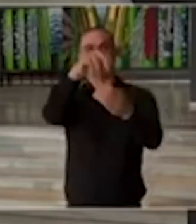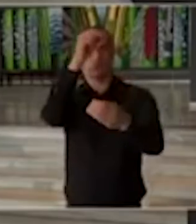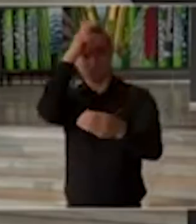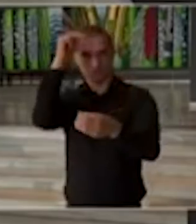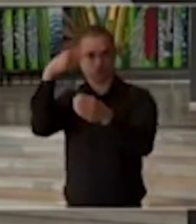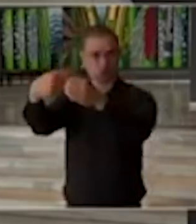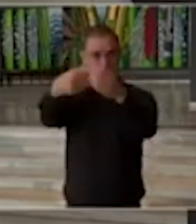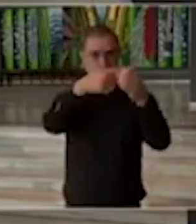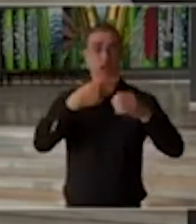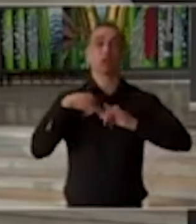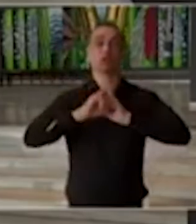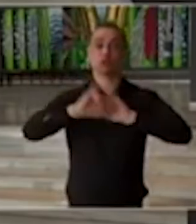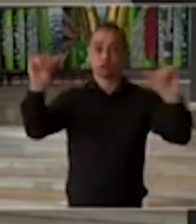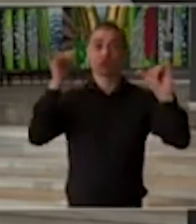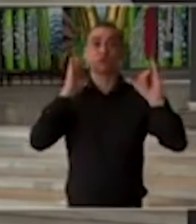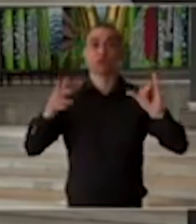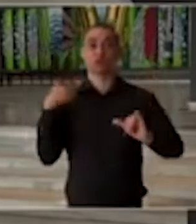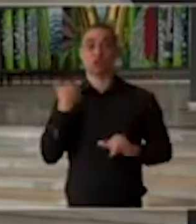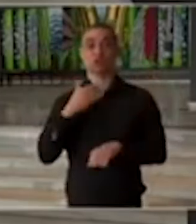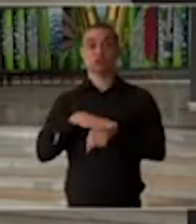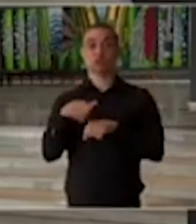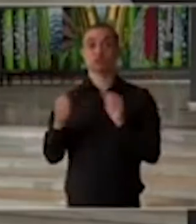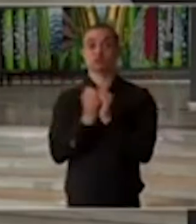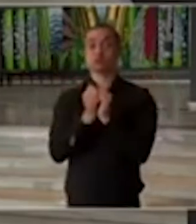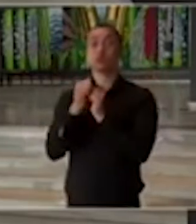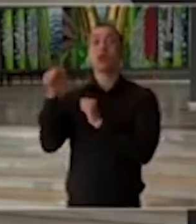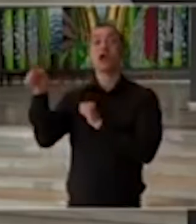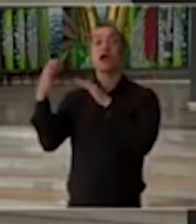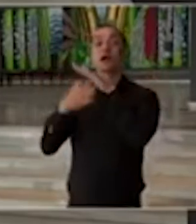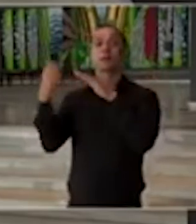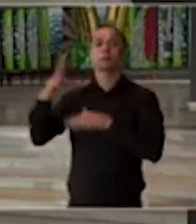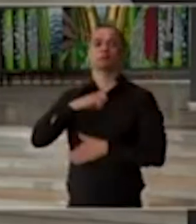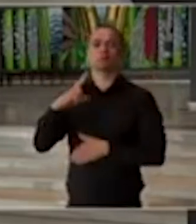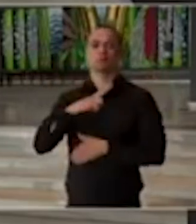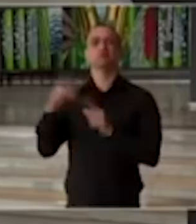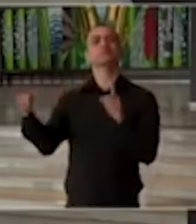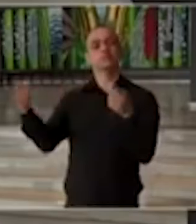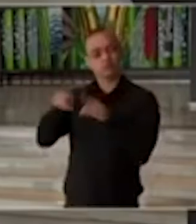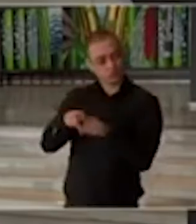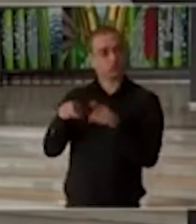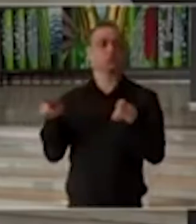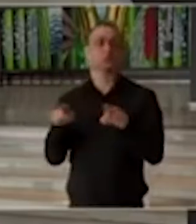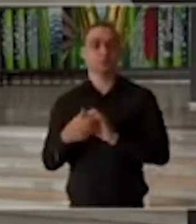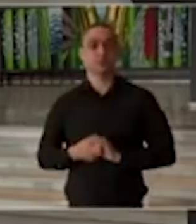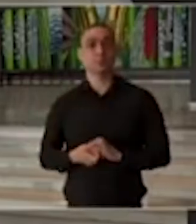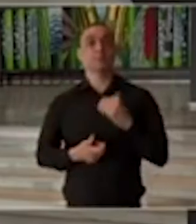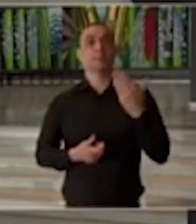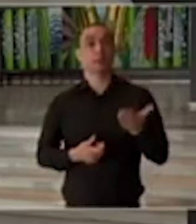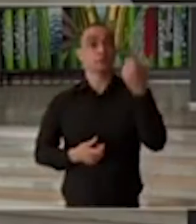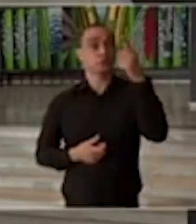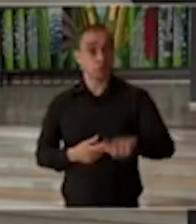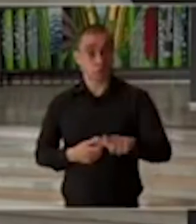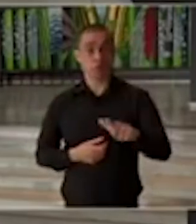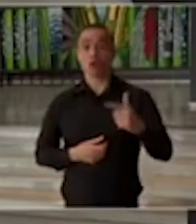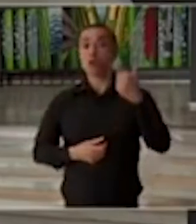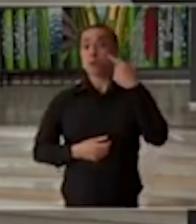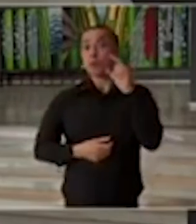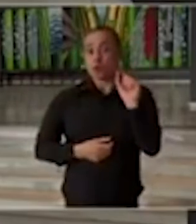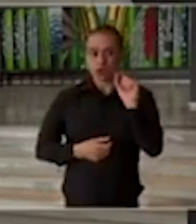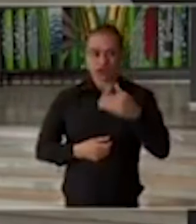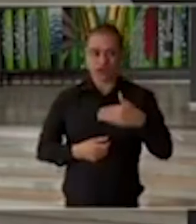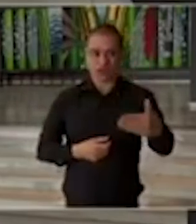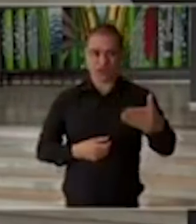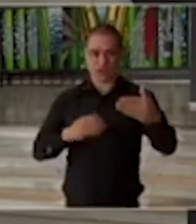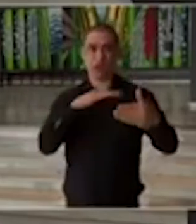Nós anunciamos também que estamos fazendo isso com a iniciativa privada também. Então, novamente, a expectativa é que o crescimento